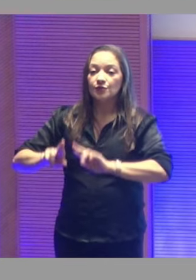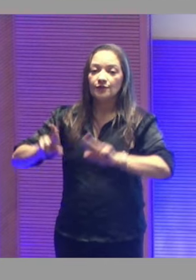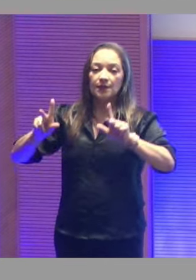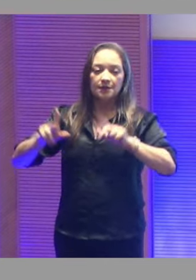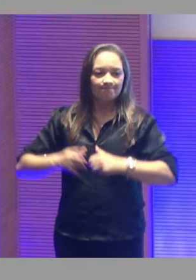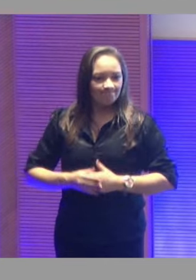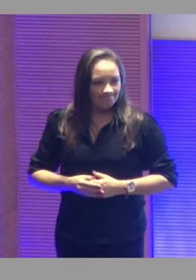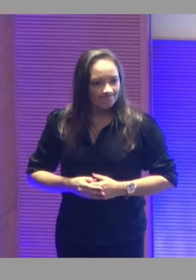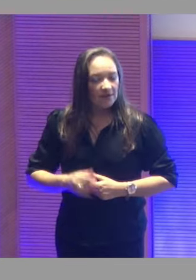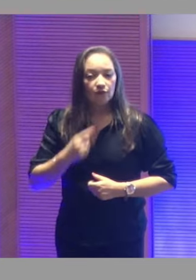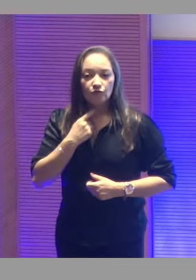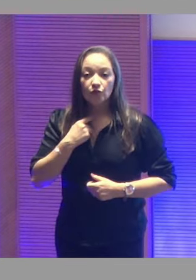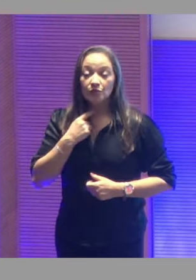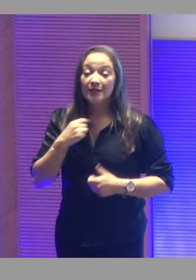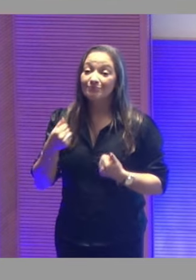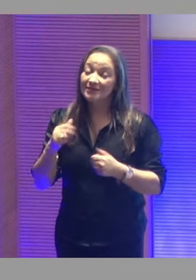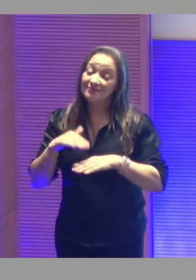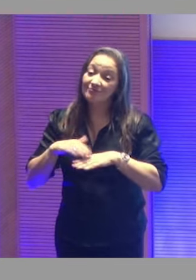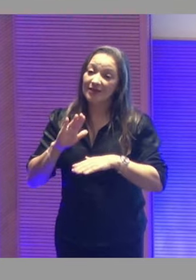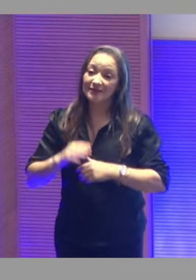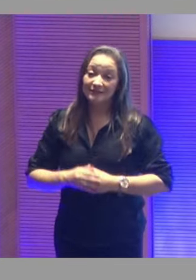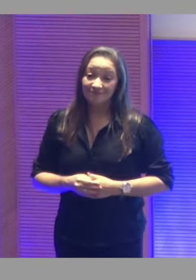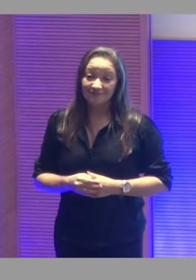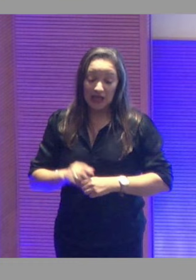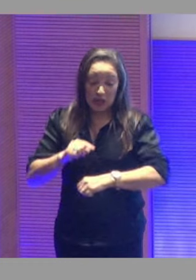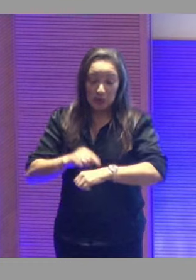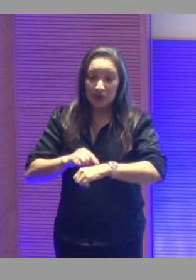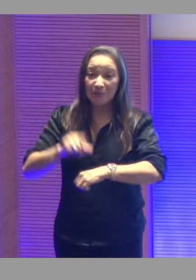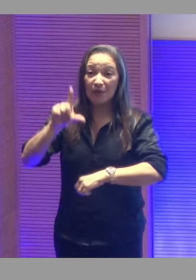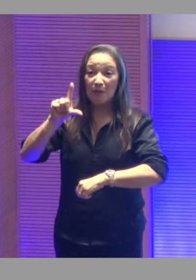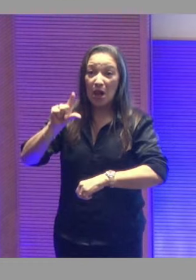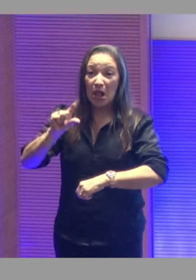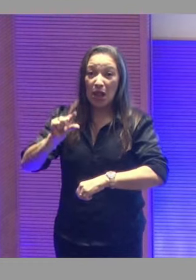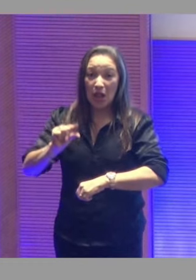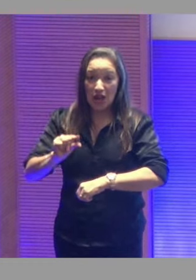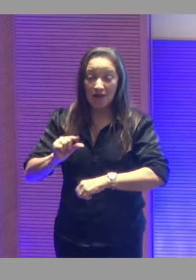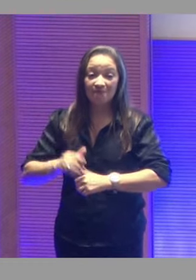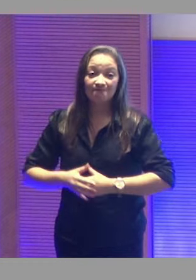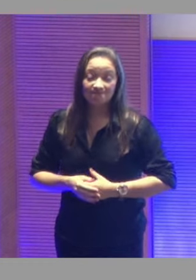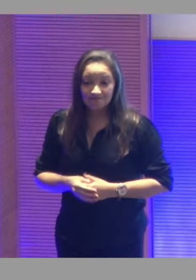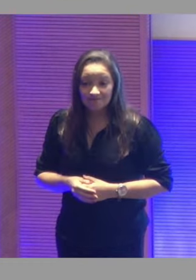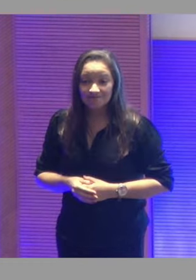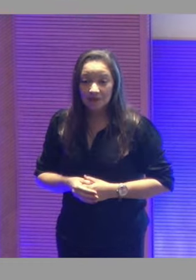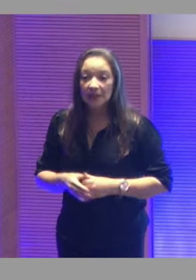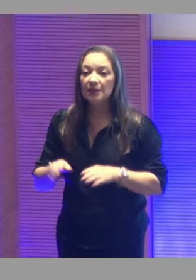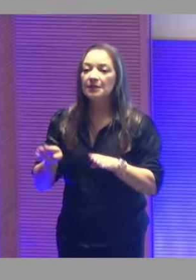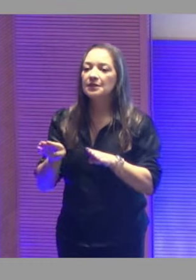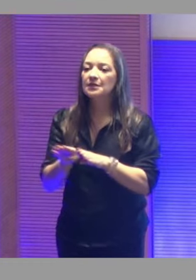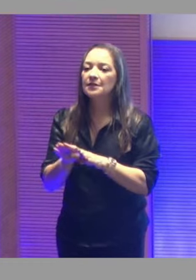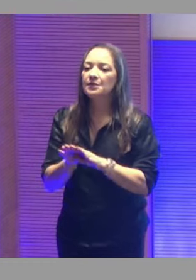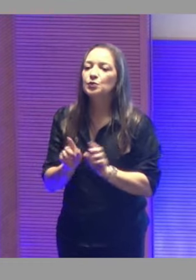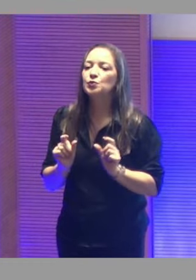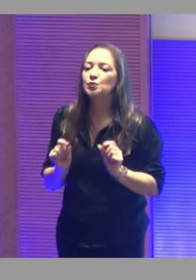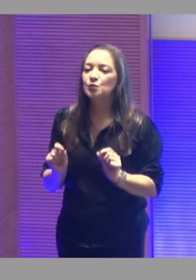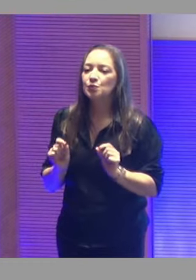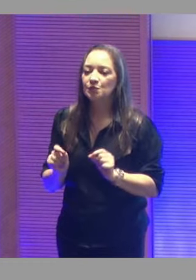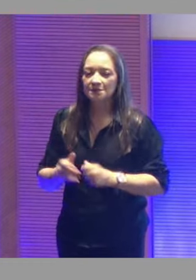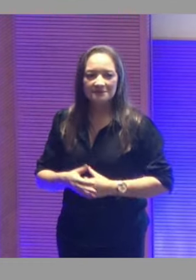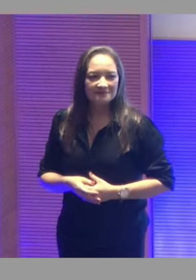precisa ser aumentada e o tempo para isso já está se esgotando bom também gostaria